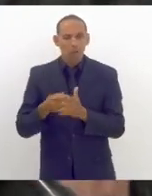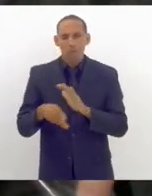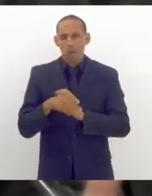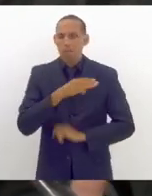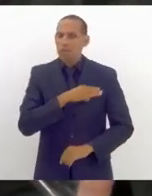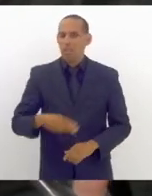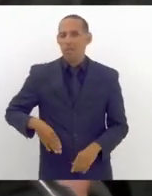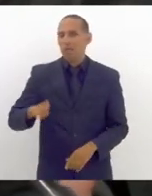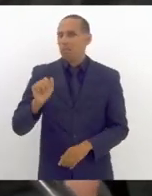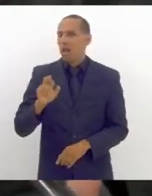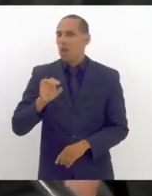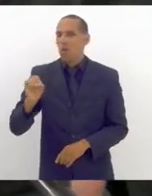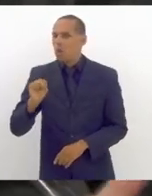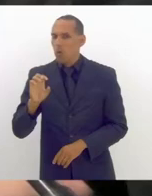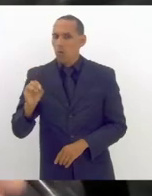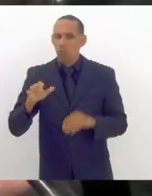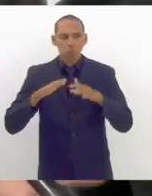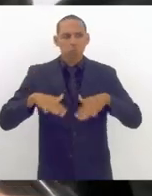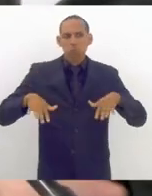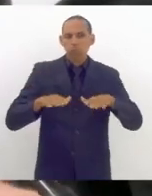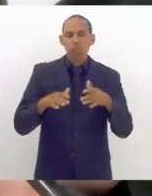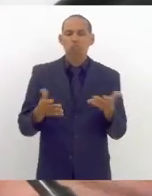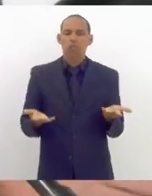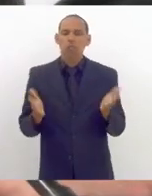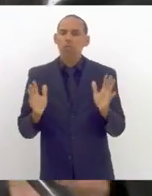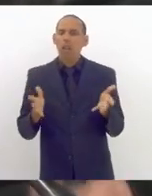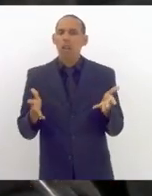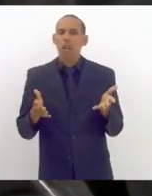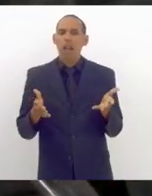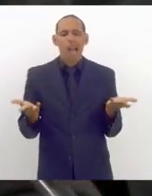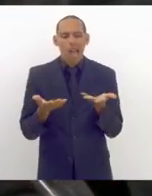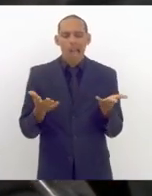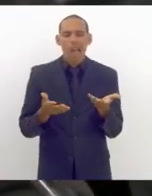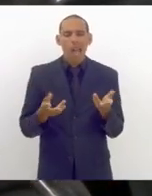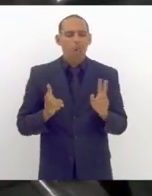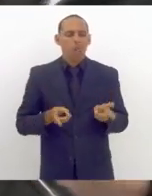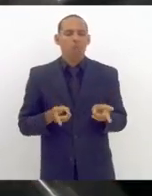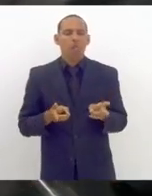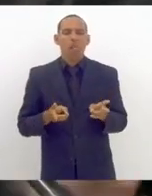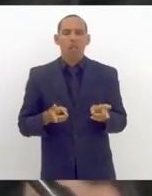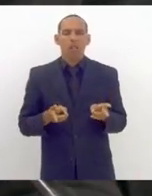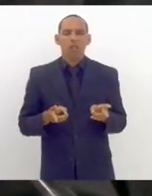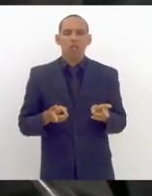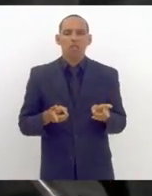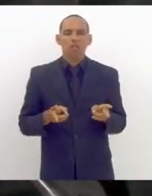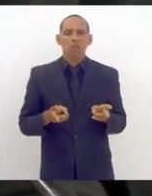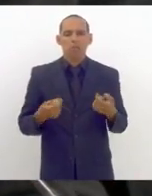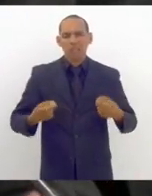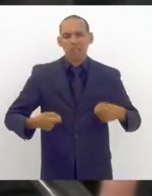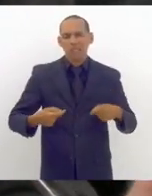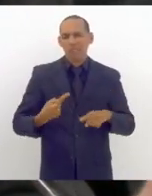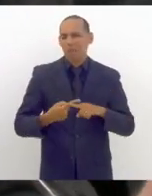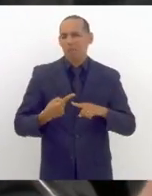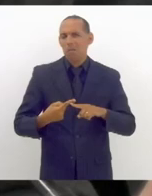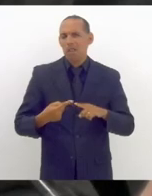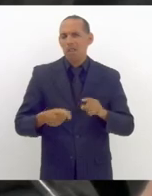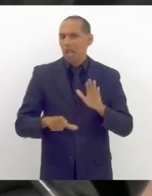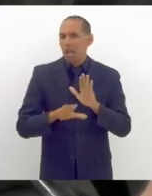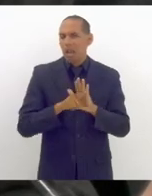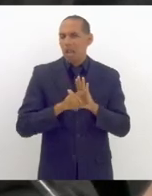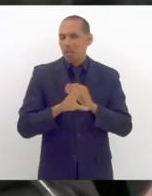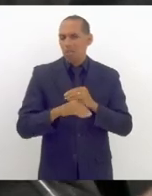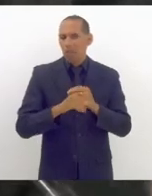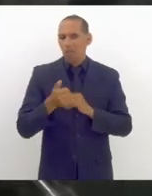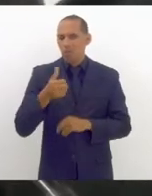repercussão geral Por que que tem vigia Como já está vigindo hoje por causa da lei complementar um 94